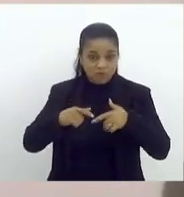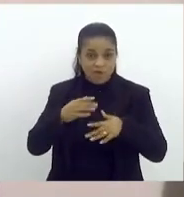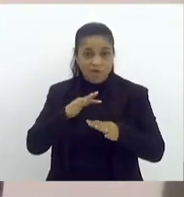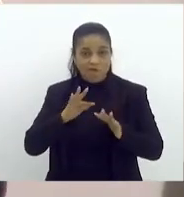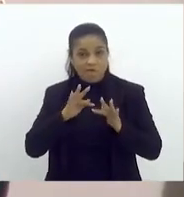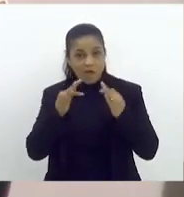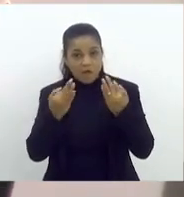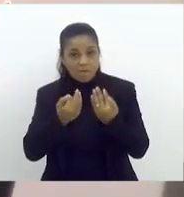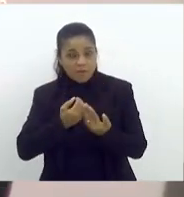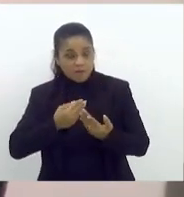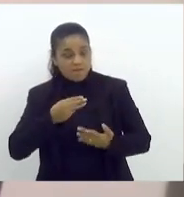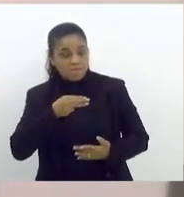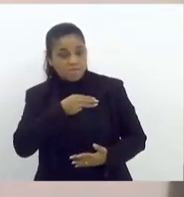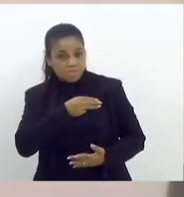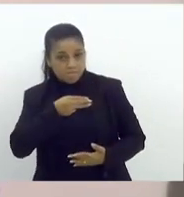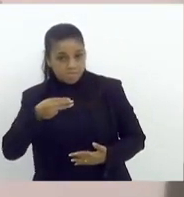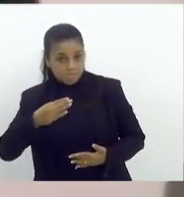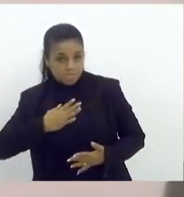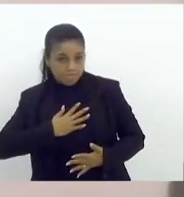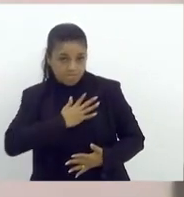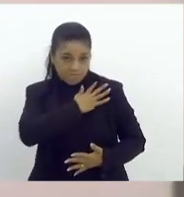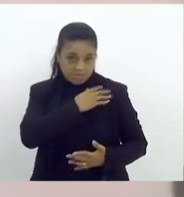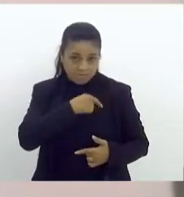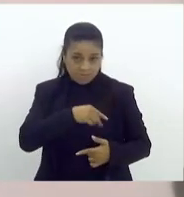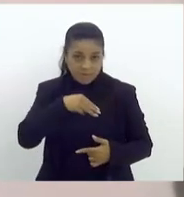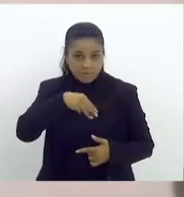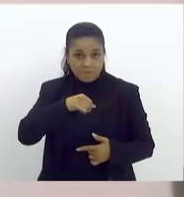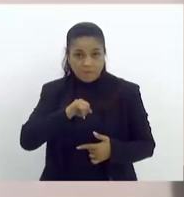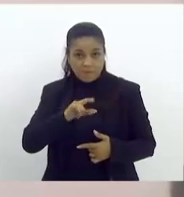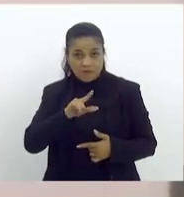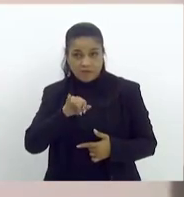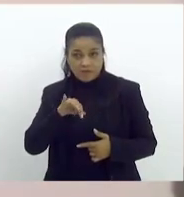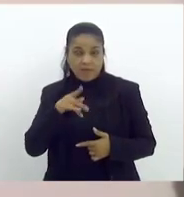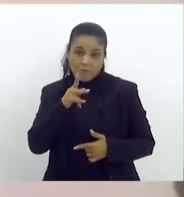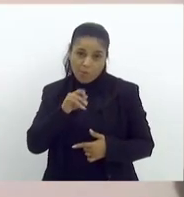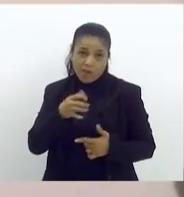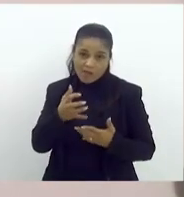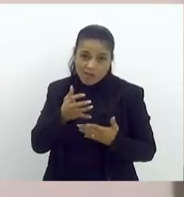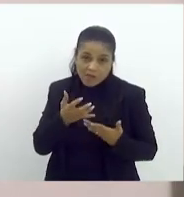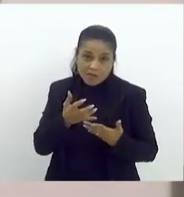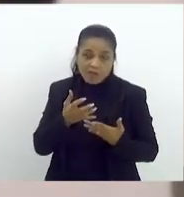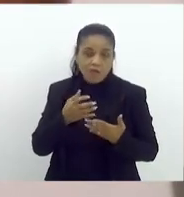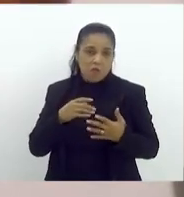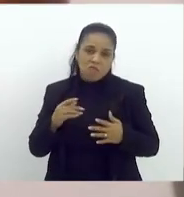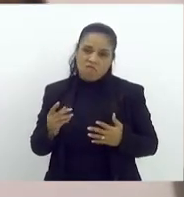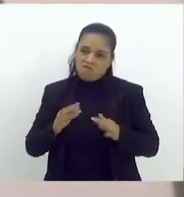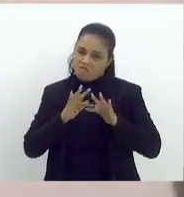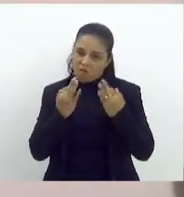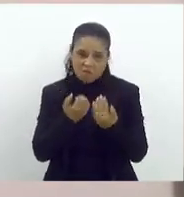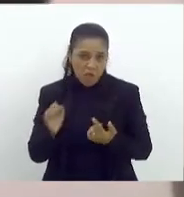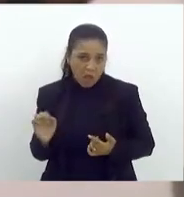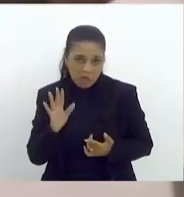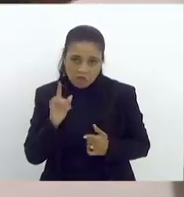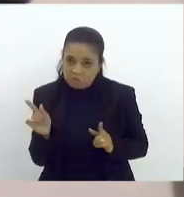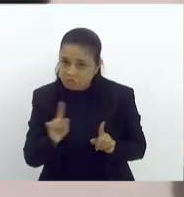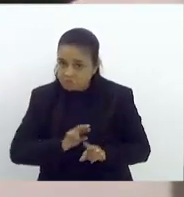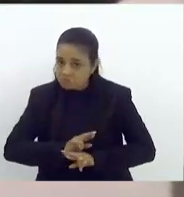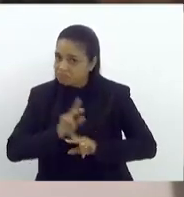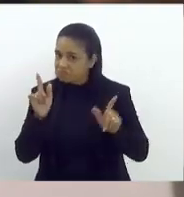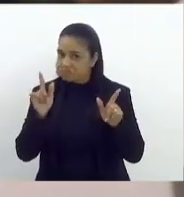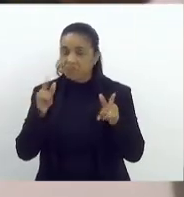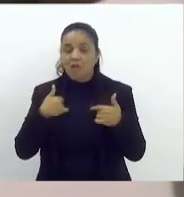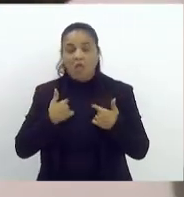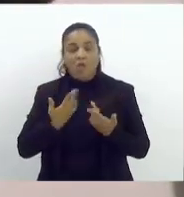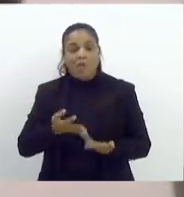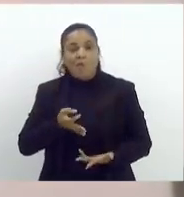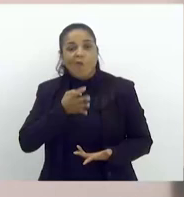militar eu acho que faz me queria que eu fosse militar me deram não vim de família rica mas o conhecimento acho que é o mais